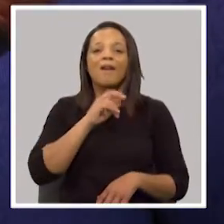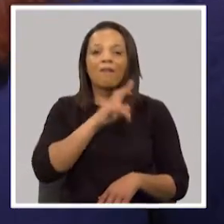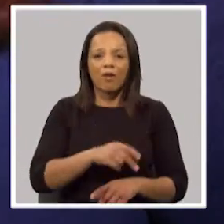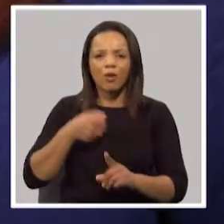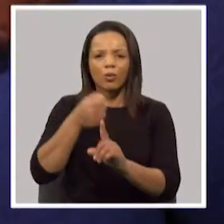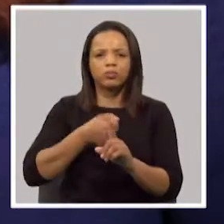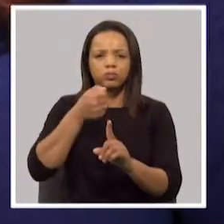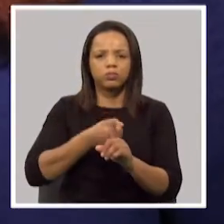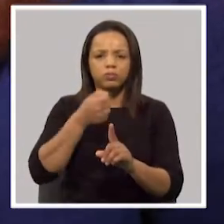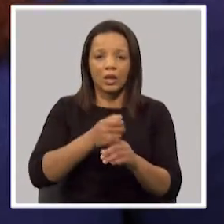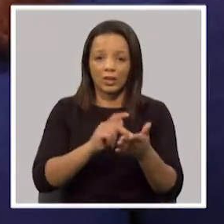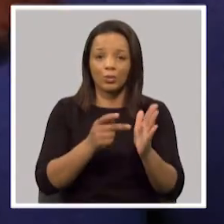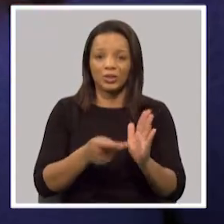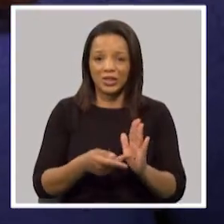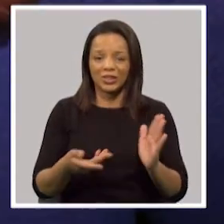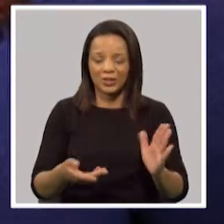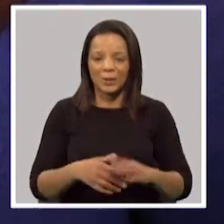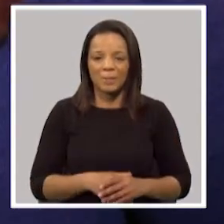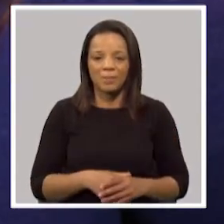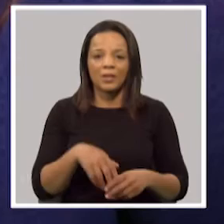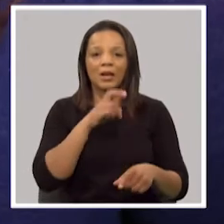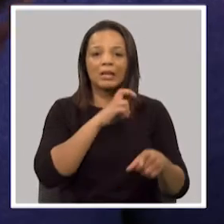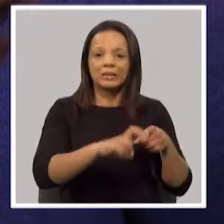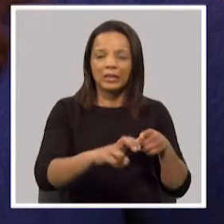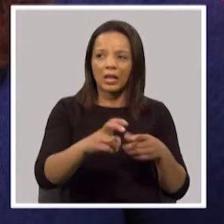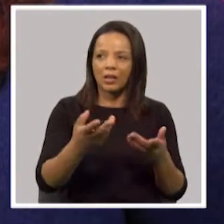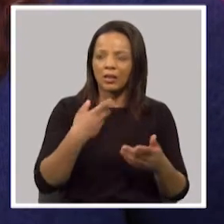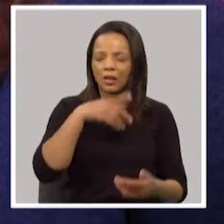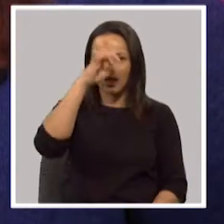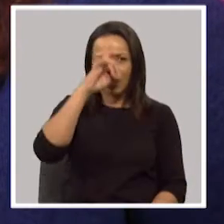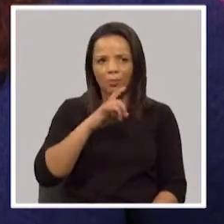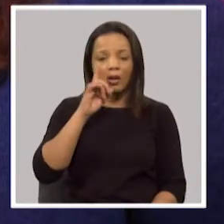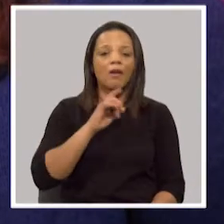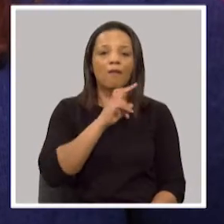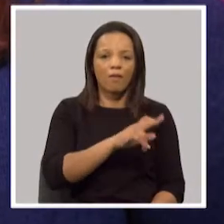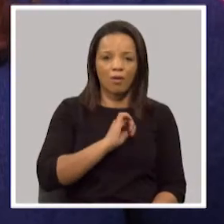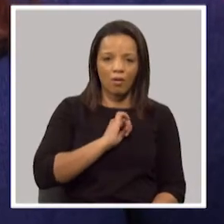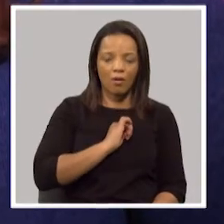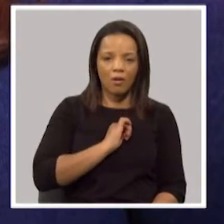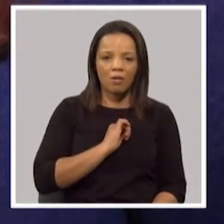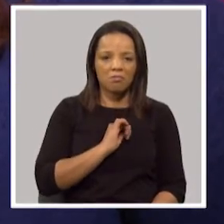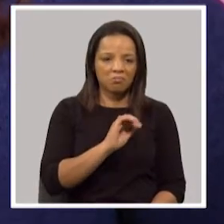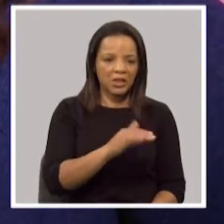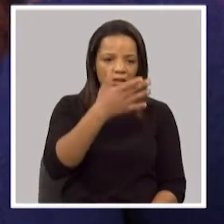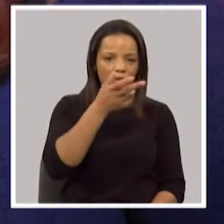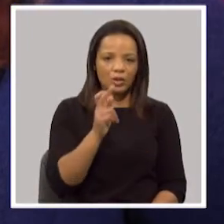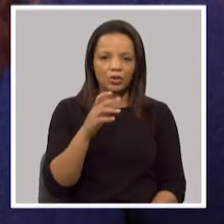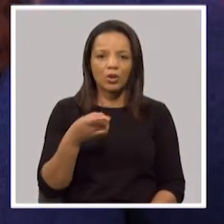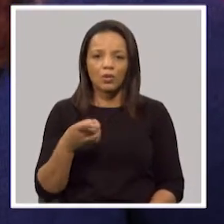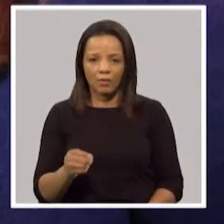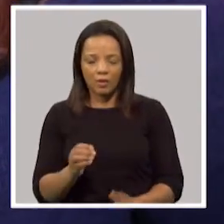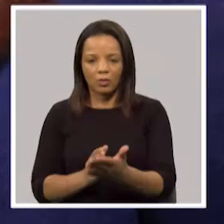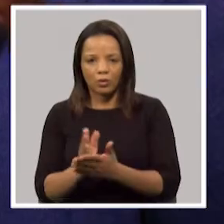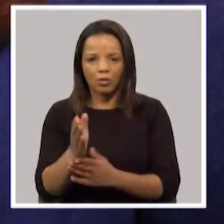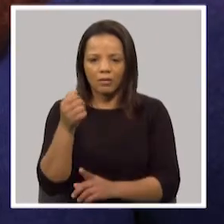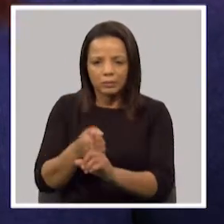minha avó foi uma resistente às tecnologias, à eletricidade. Eu lembro-me que ela, início dos anos 90,